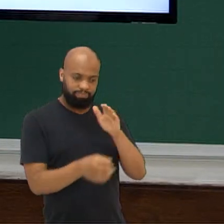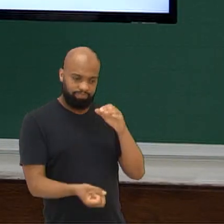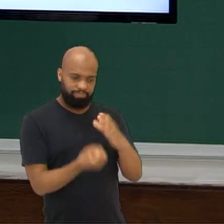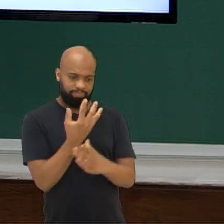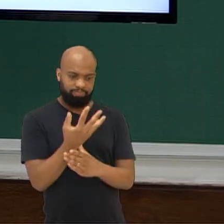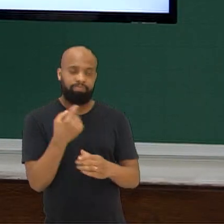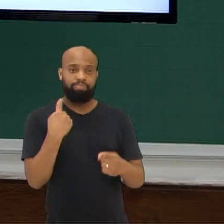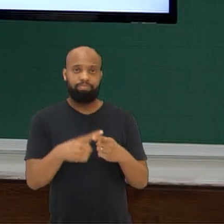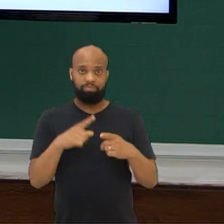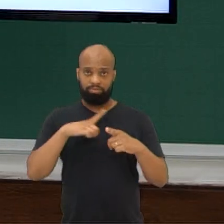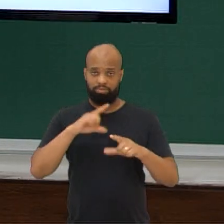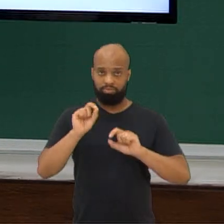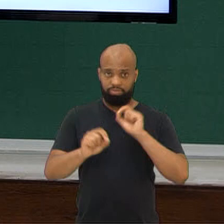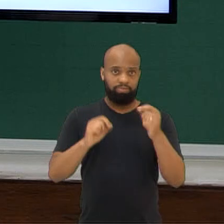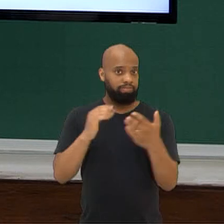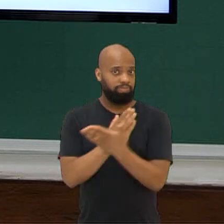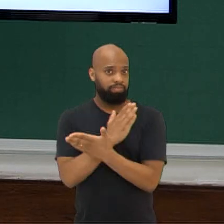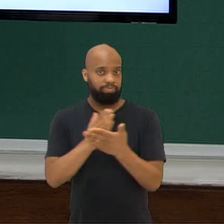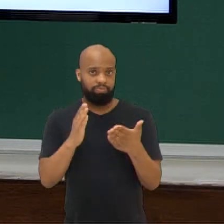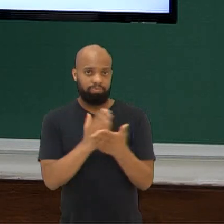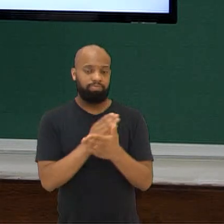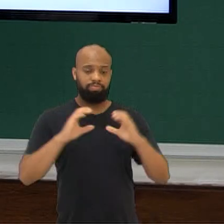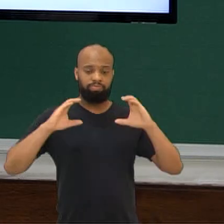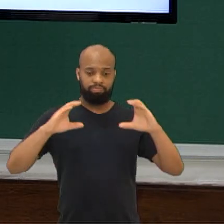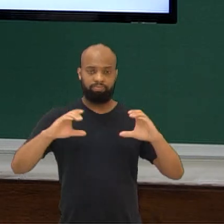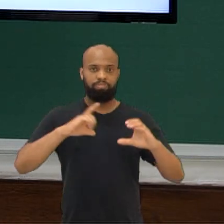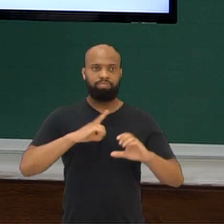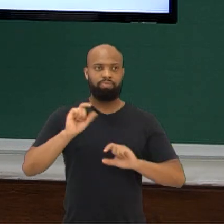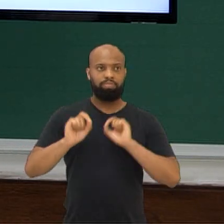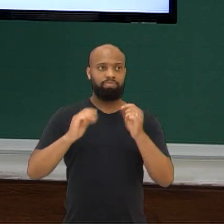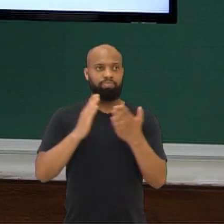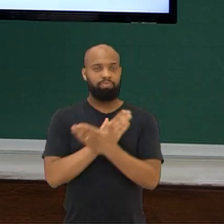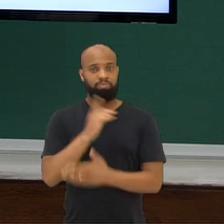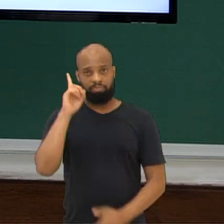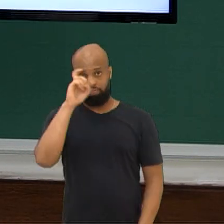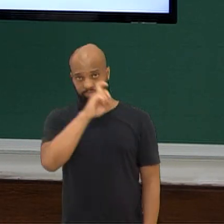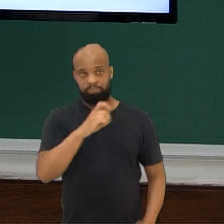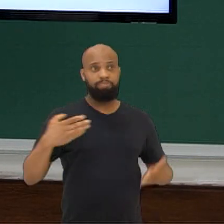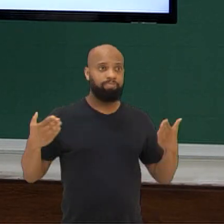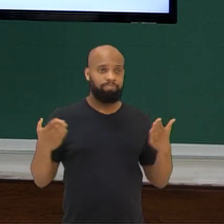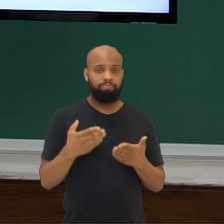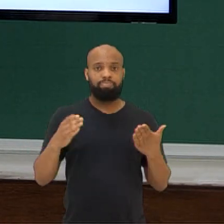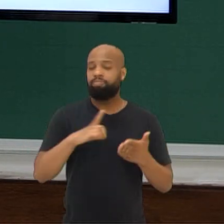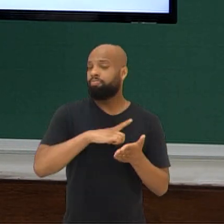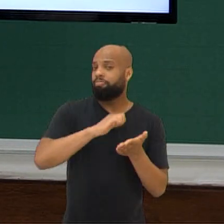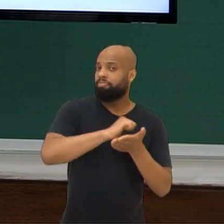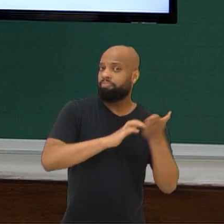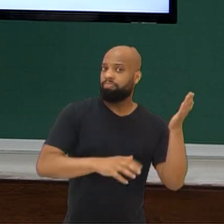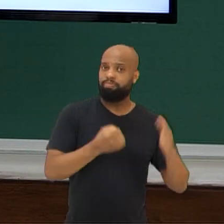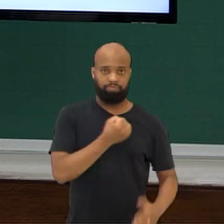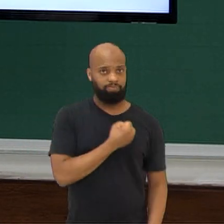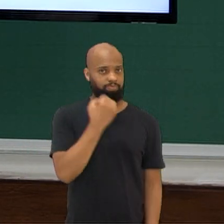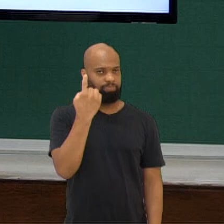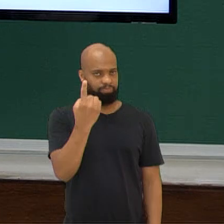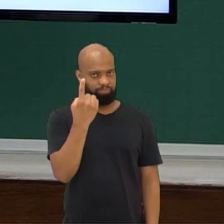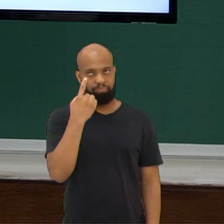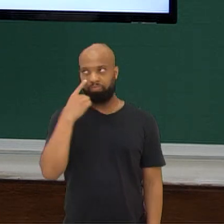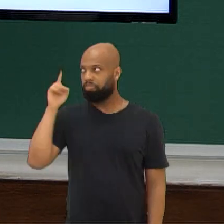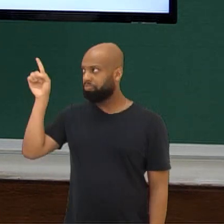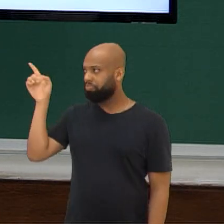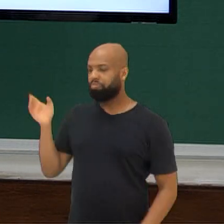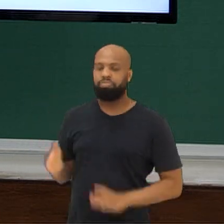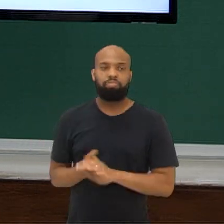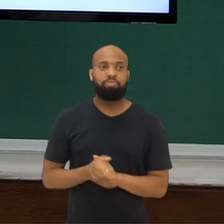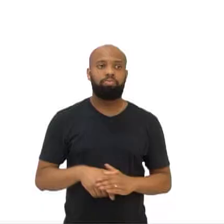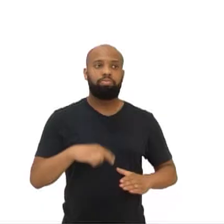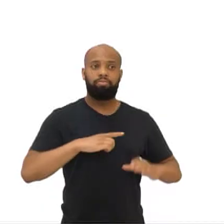podemos chegar a umas funções que têm um alto grau de complexidade. Bom, agora vem o nosso primeiro exercício. Vamos lá?